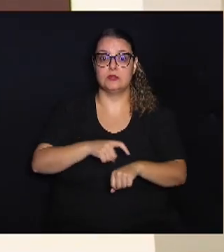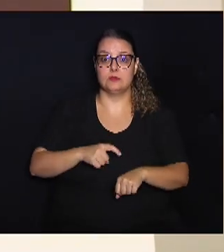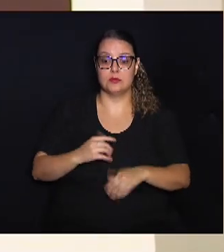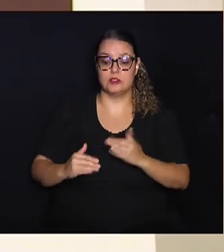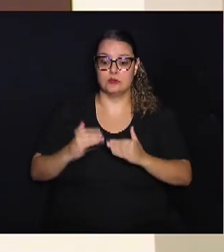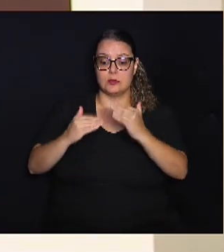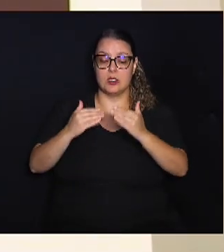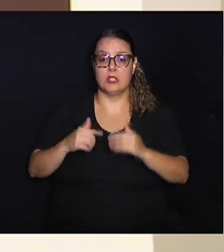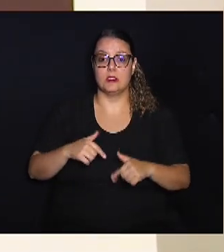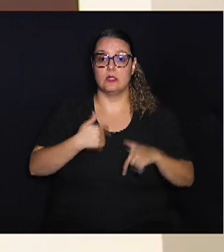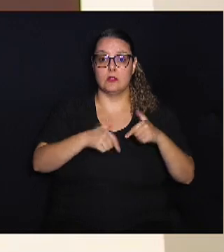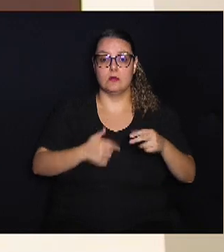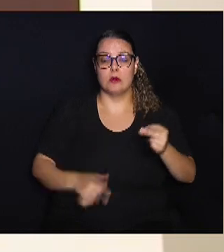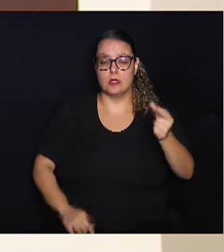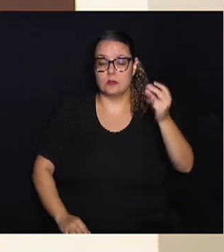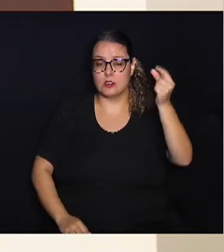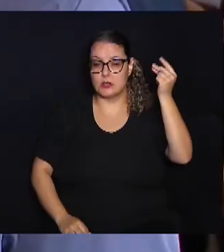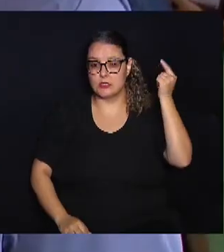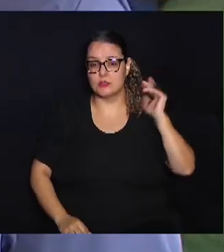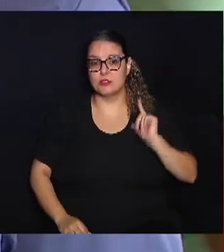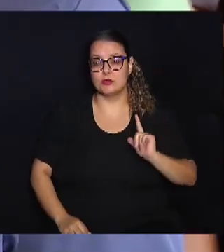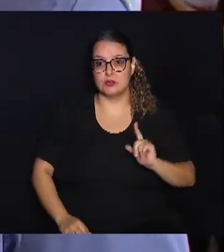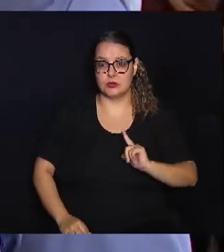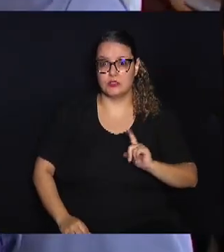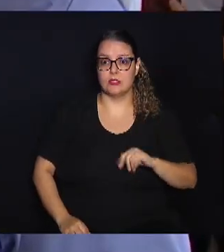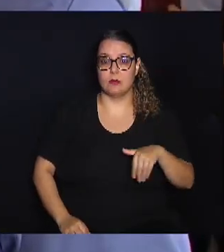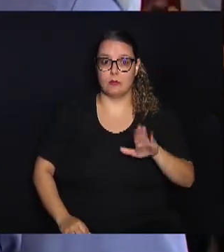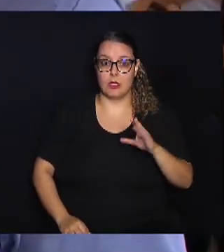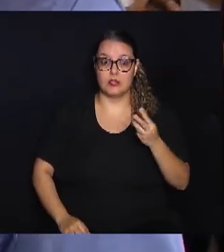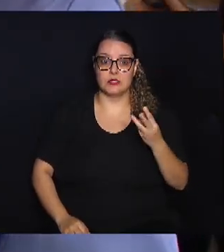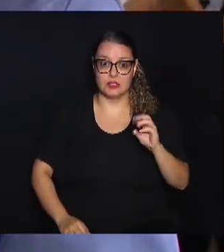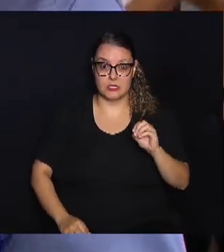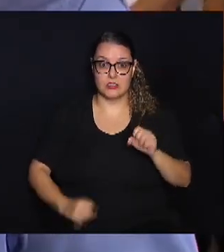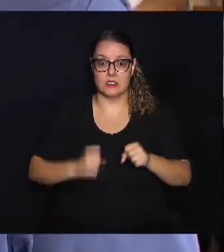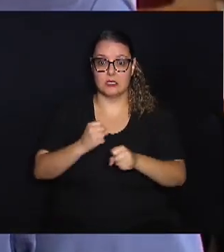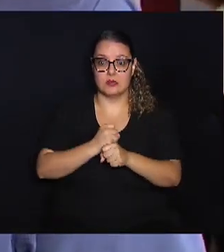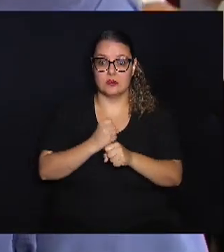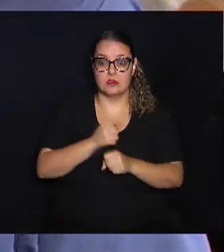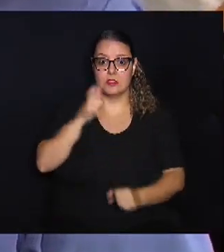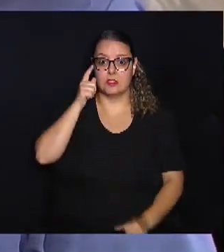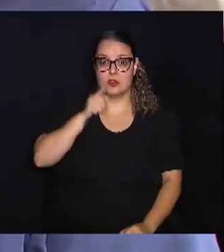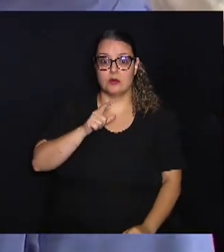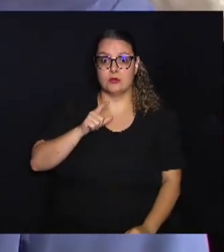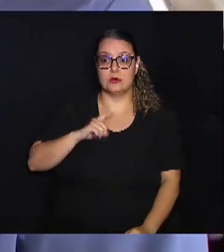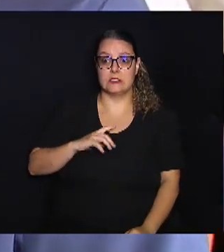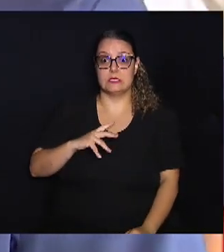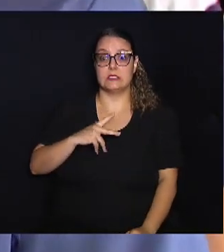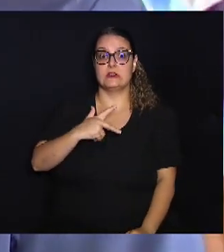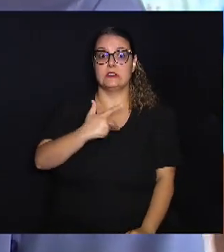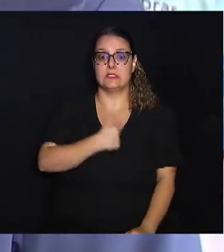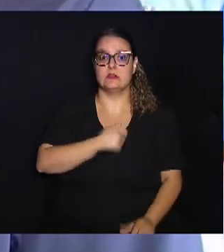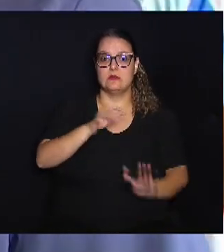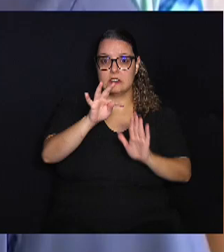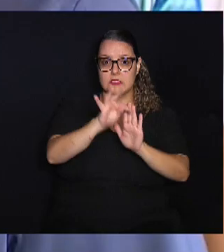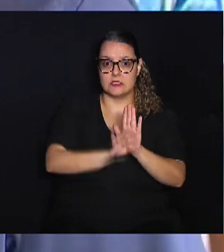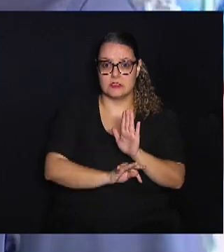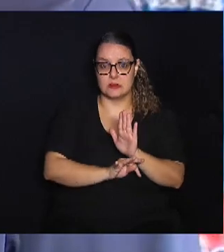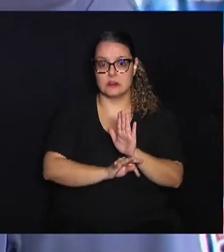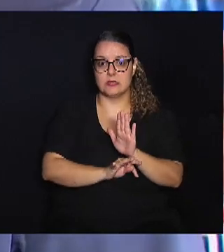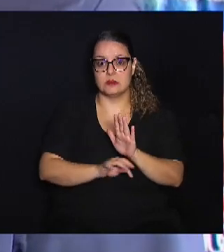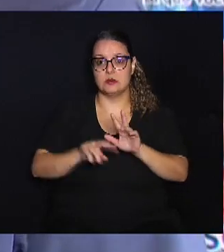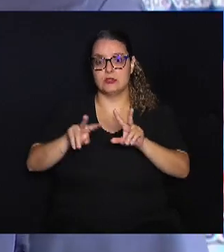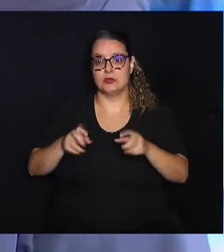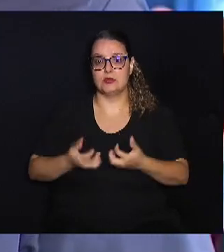já existia há muito tempo, mais de 30 anos. E aí a gente conseguiu resgatar esse texto, né, sobre o